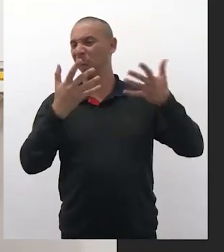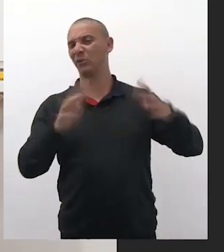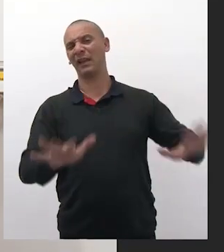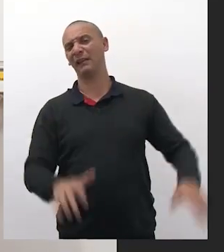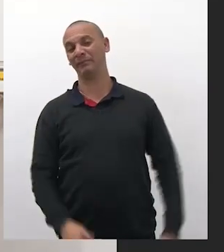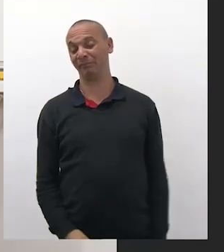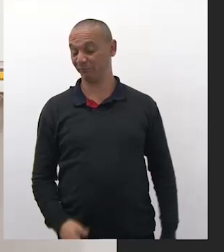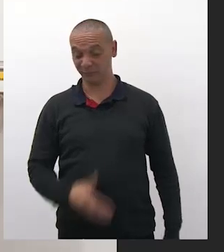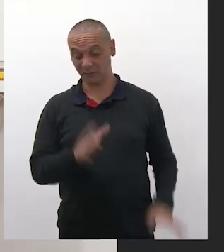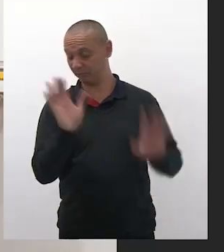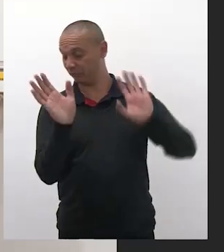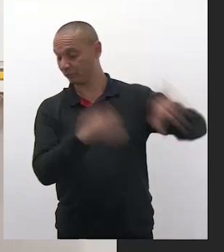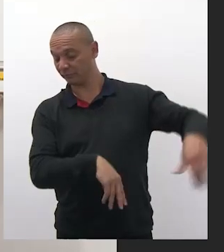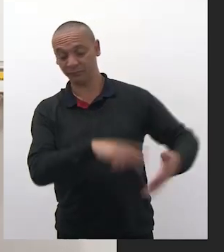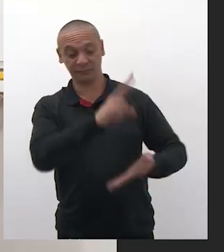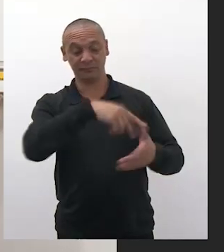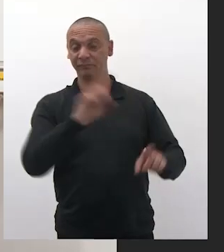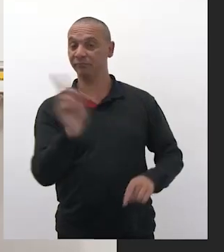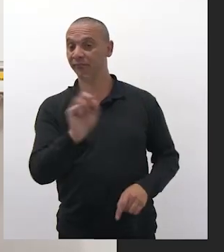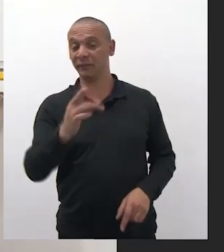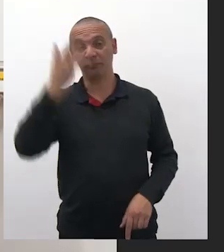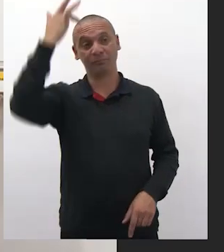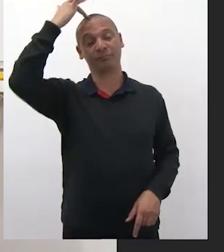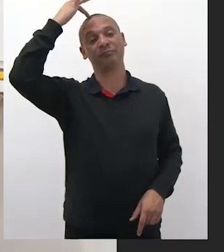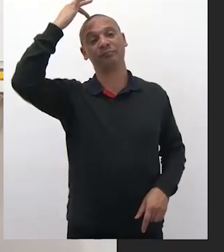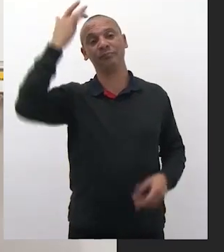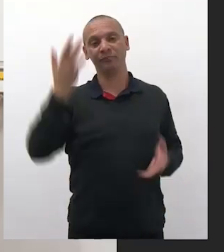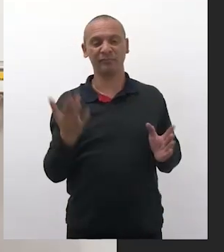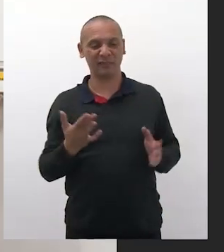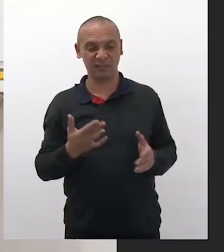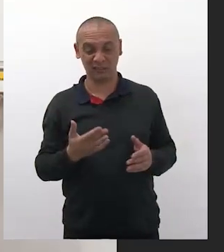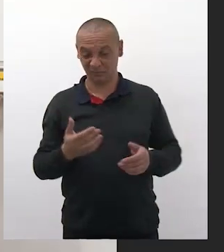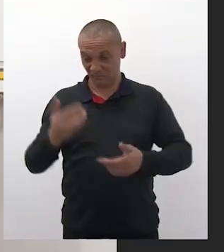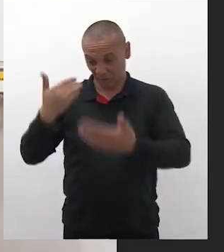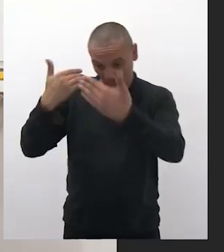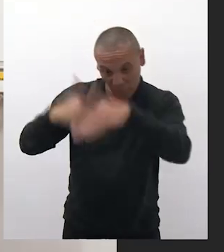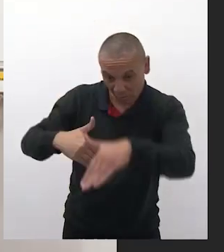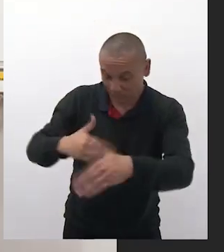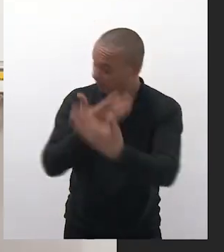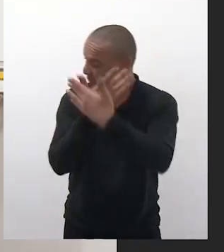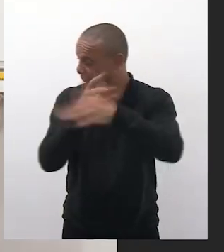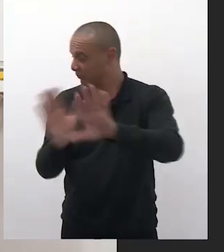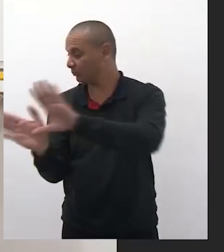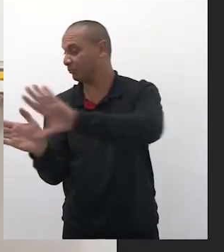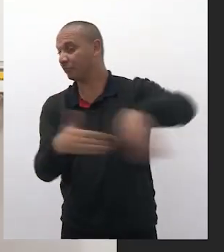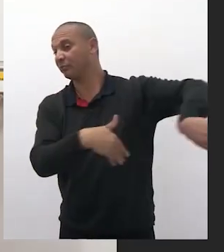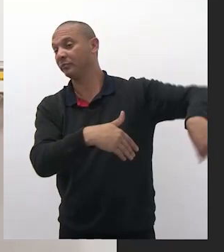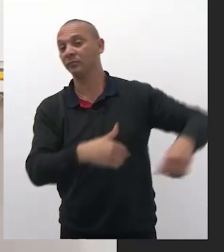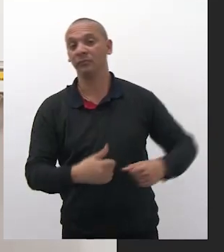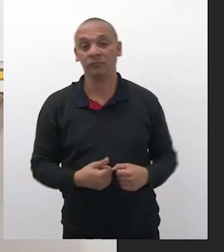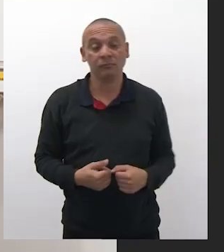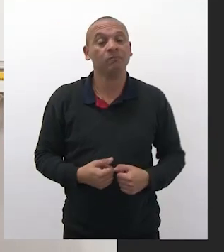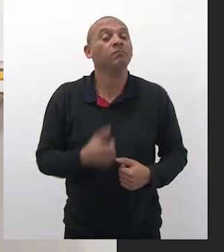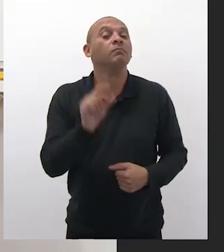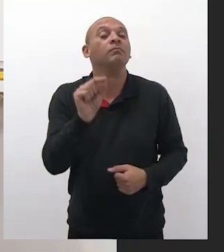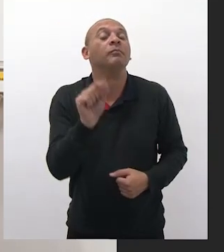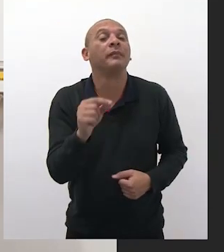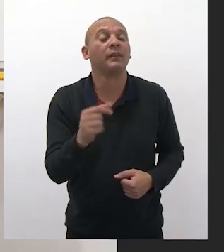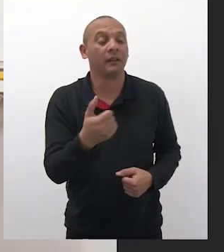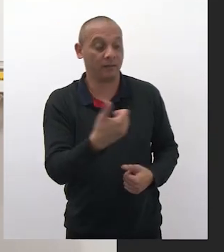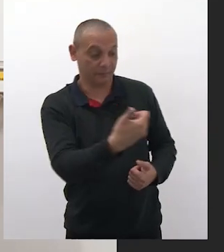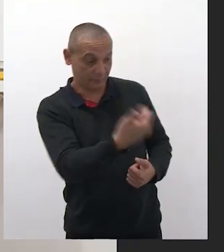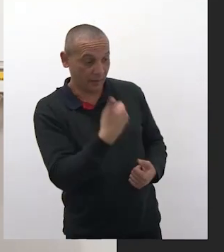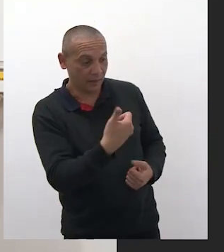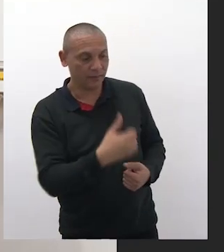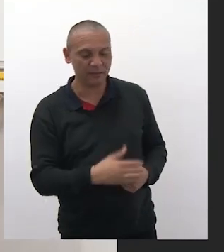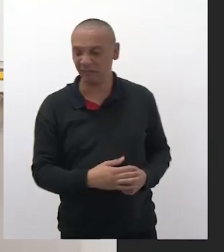Ele não queria ler, ele não queria realizar as avaliações, ele falava para mim que